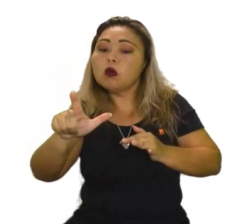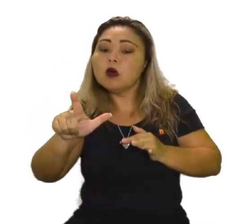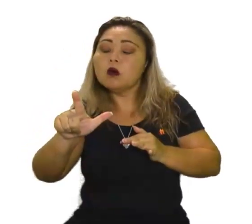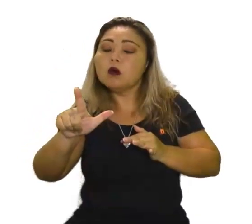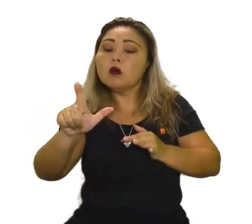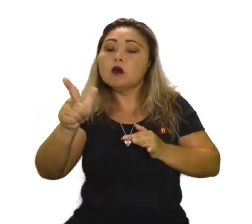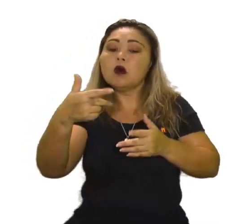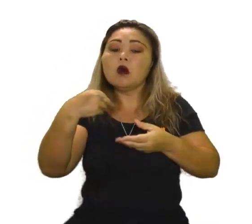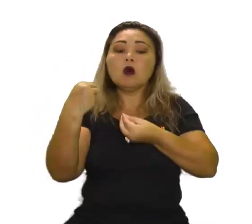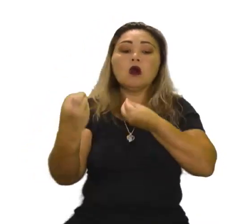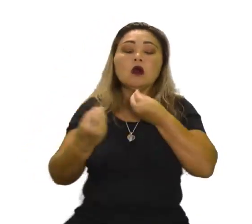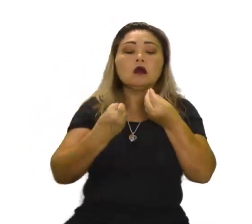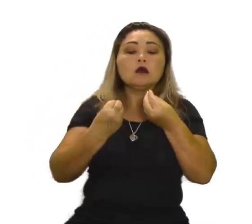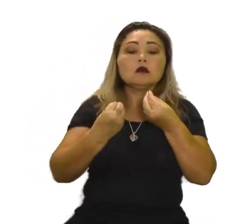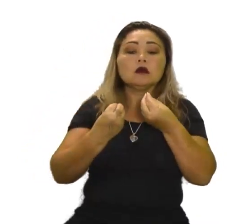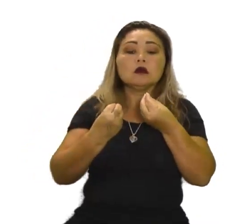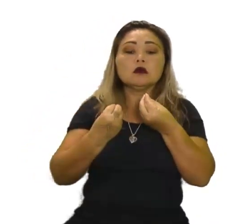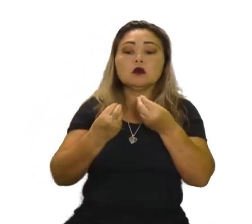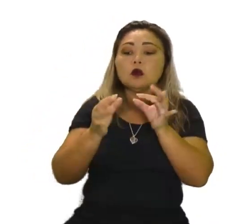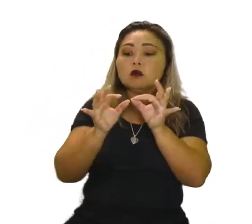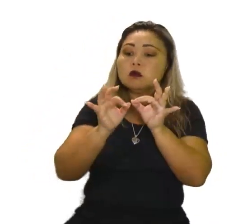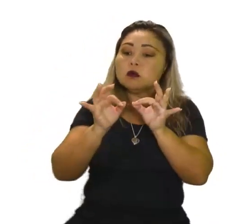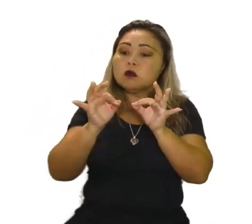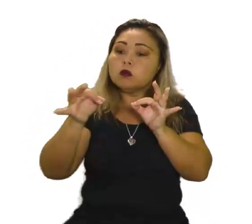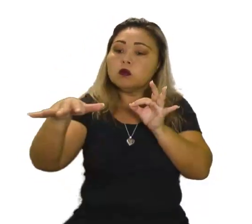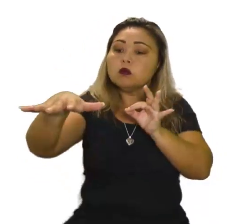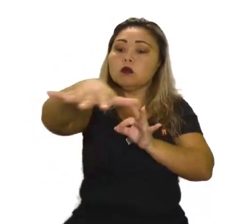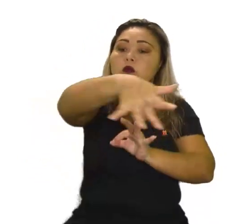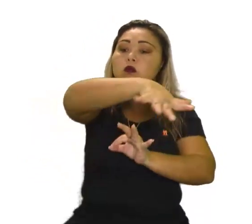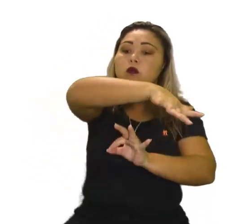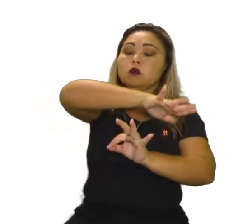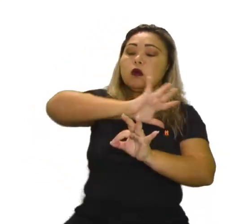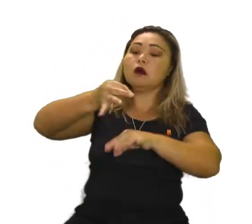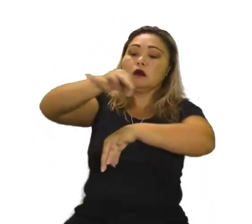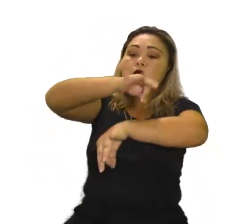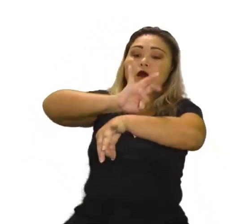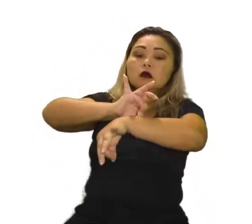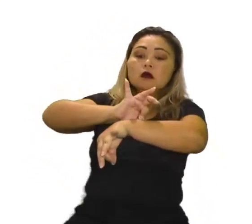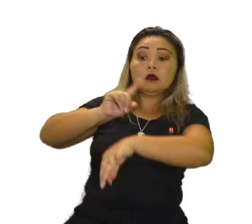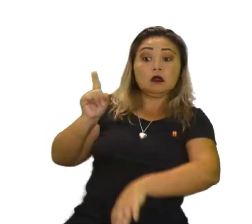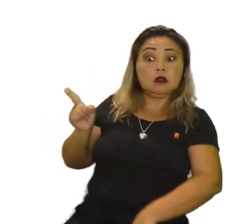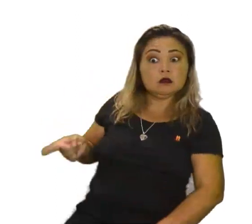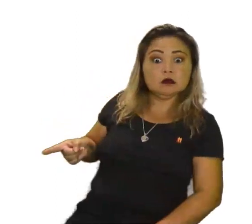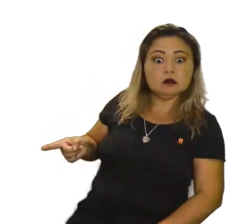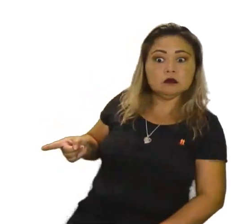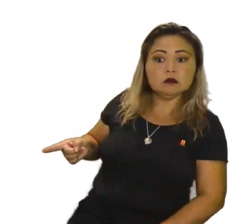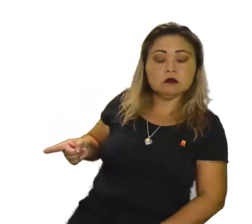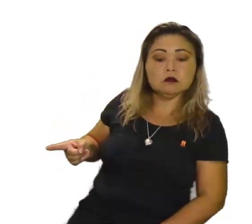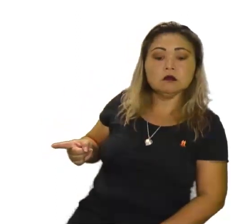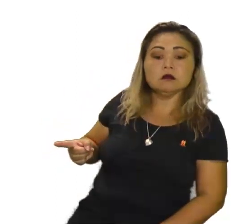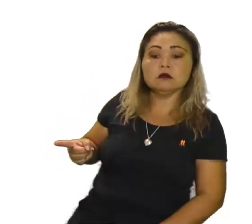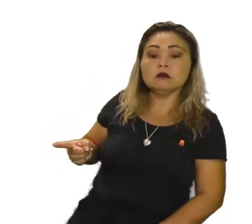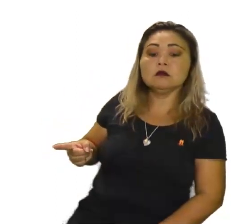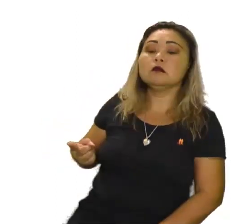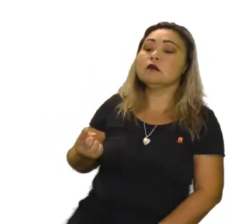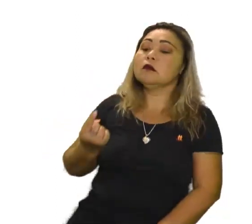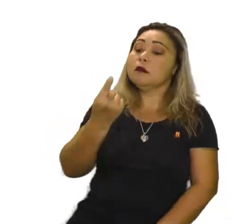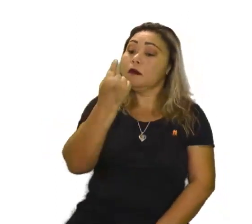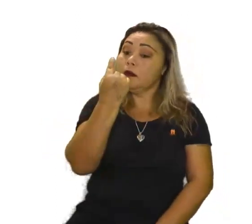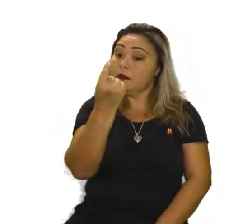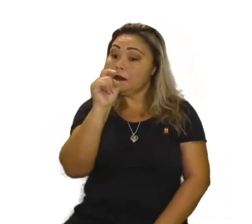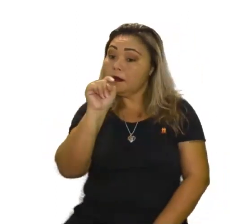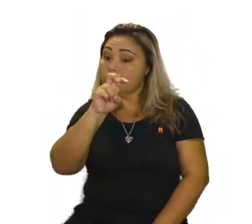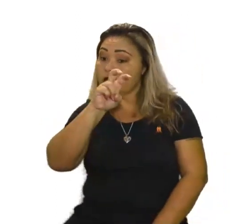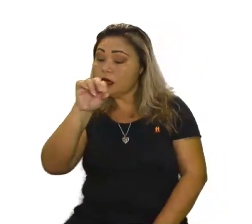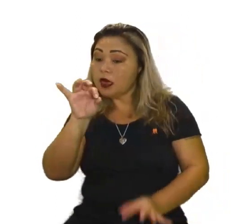de raio qual é o raio de ação da abelha, professor? Está aí na tela, olha só, 1.500